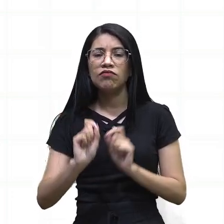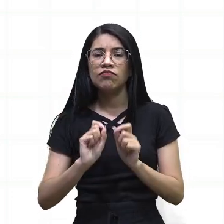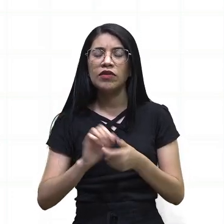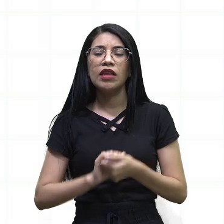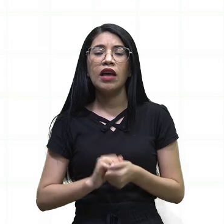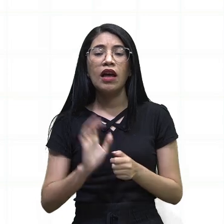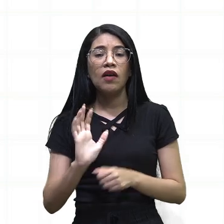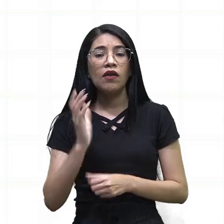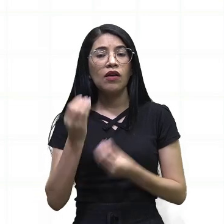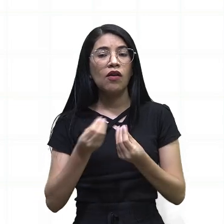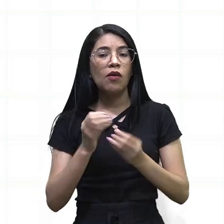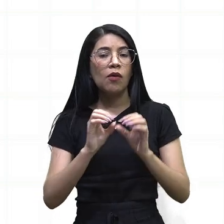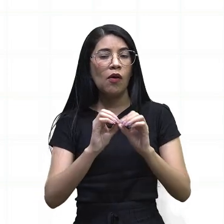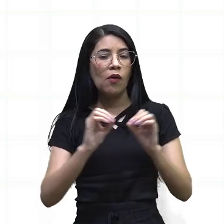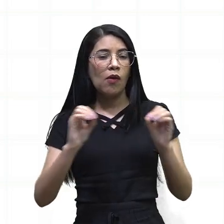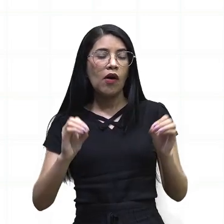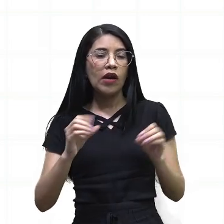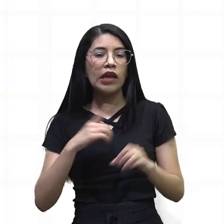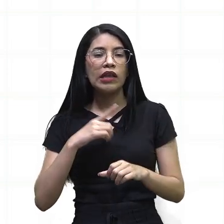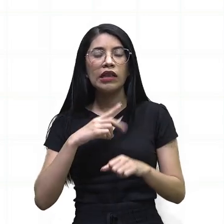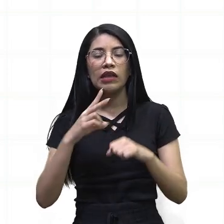que possuem verbos